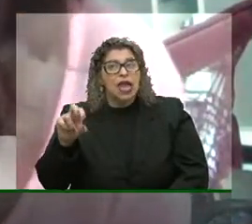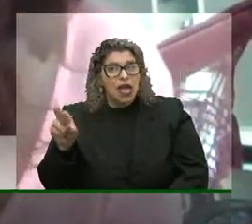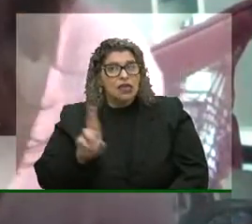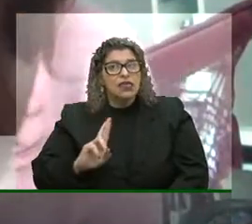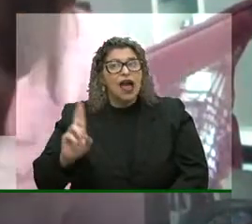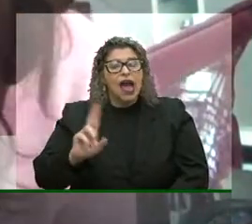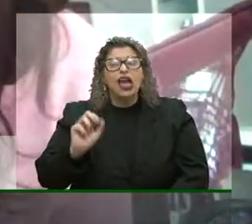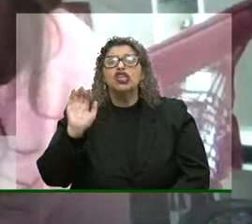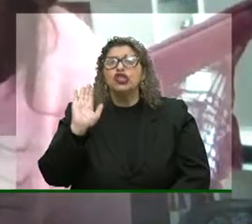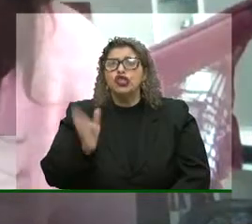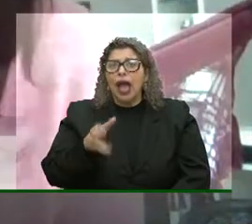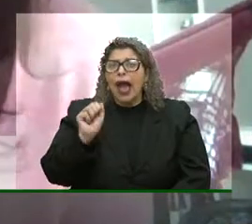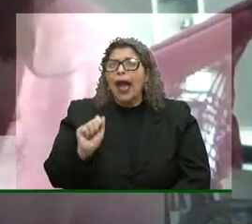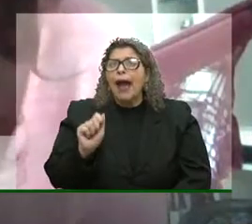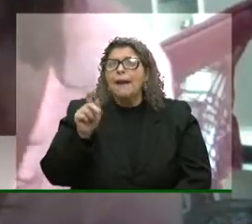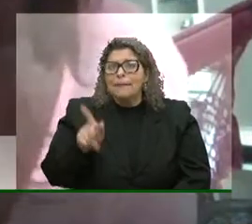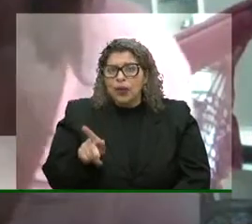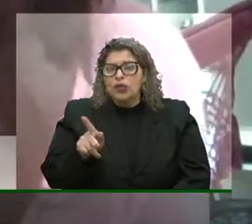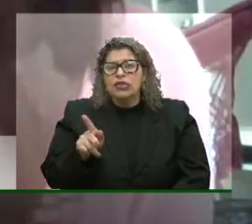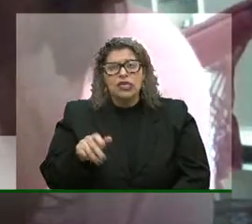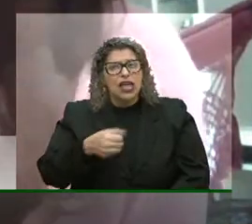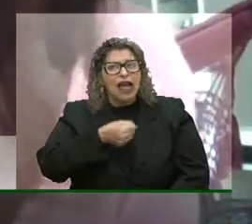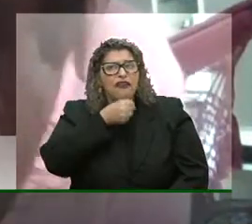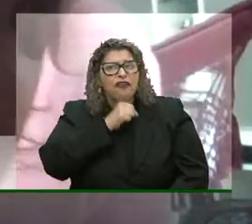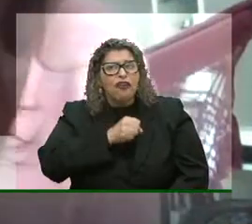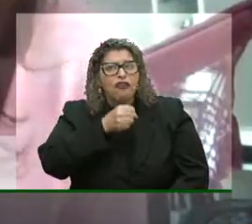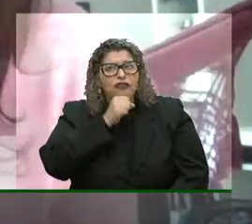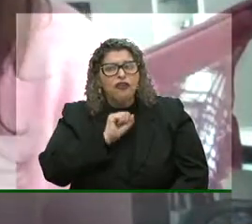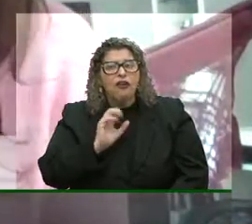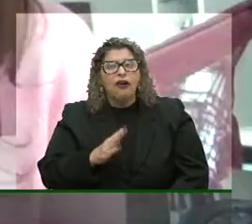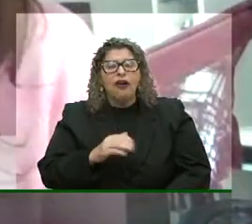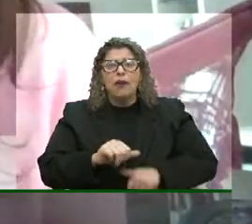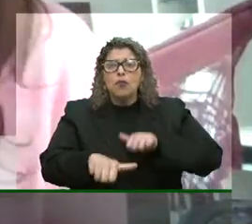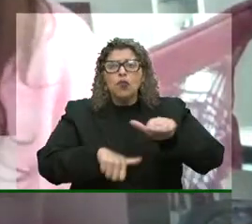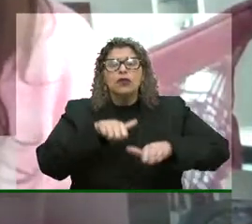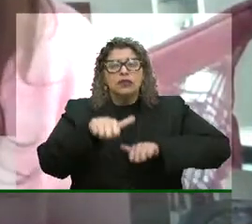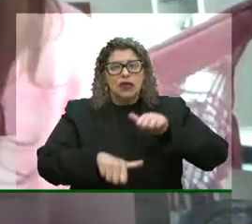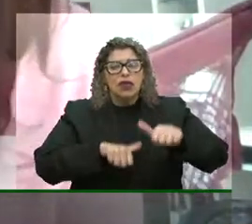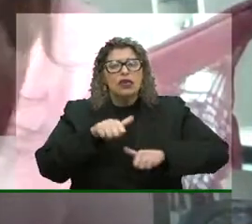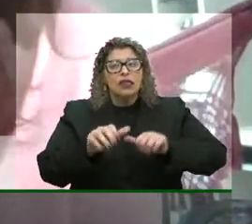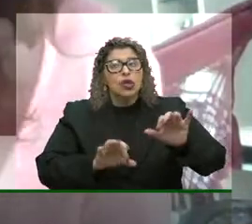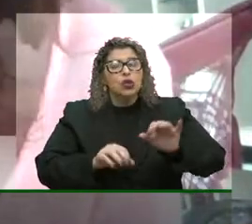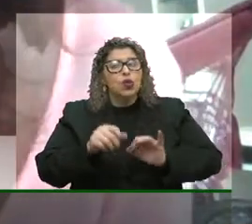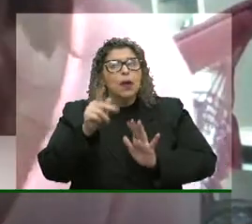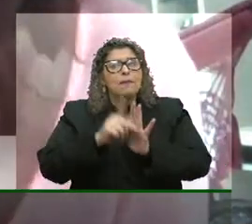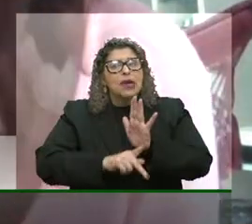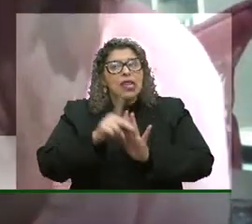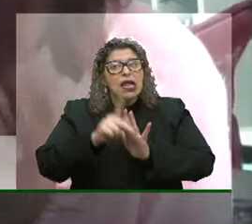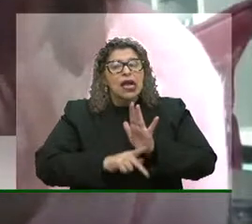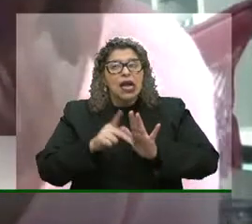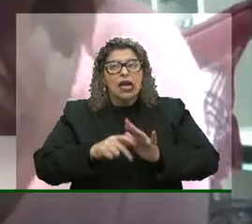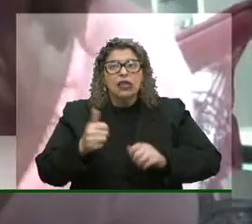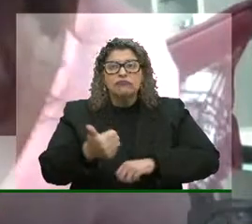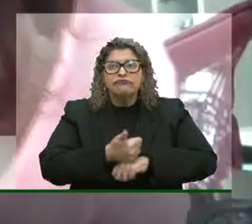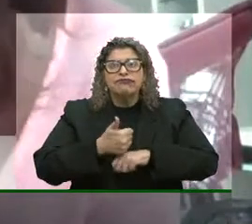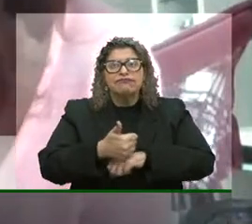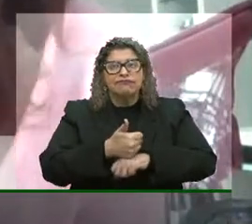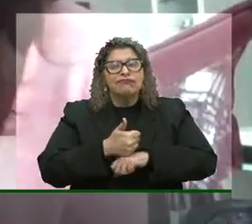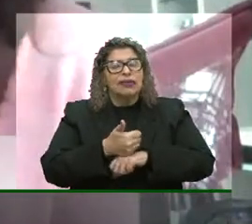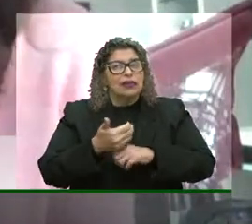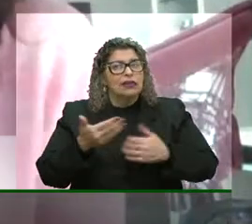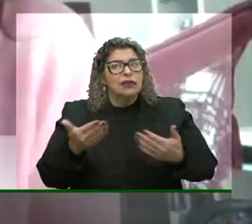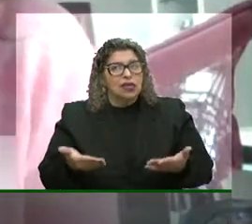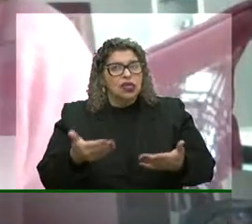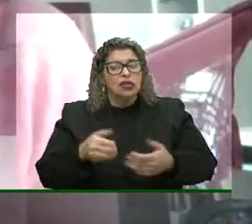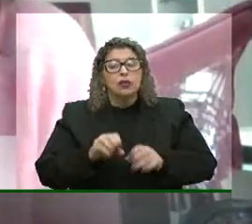desses sacrifícios, nós tivemos a profunda modificação do plano de carreira, nós tivemos penalização dos professores, trabalhadores de